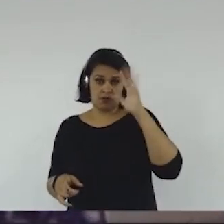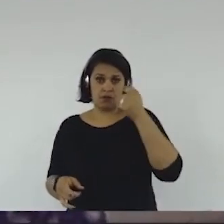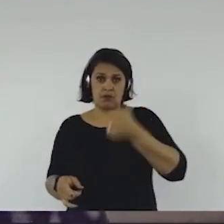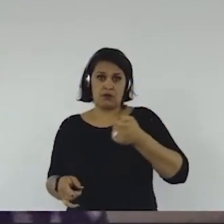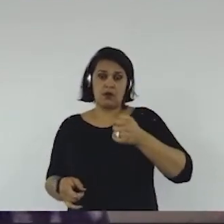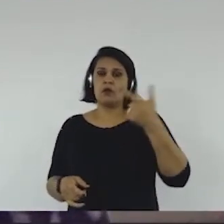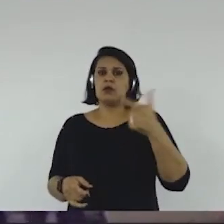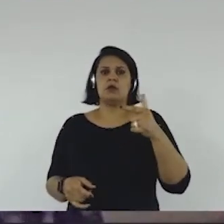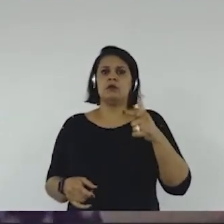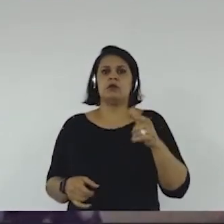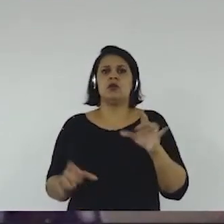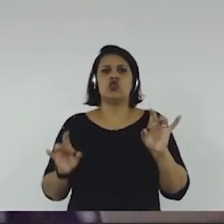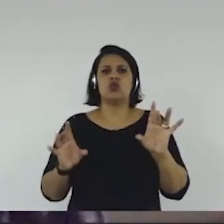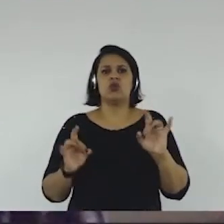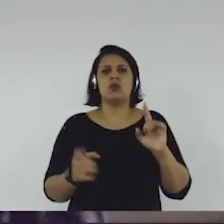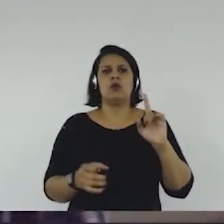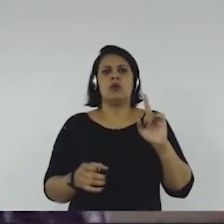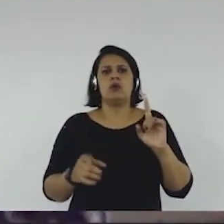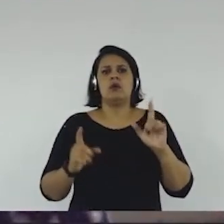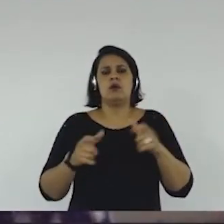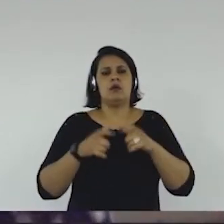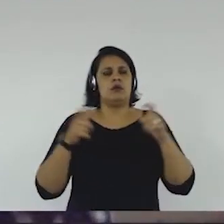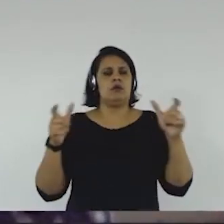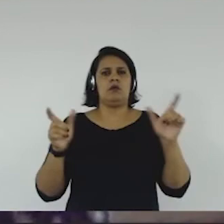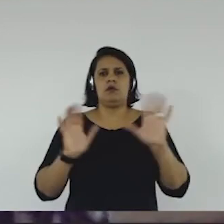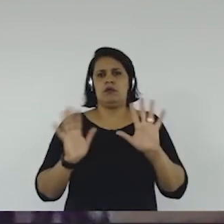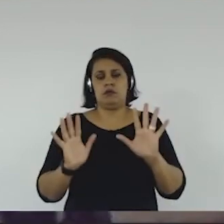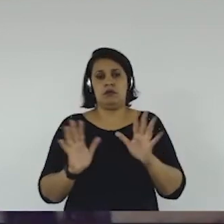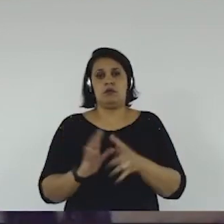apelação, são casos muito grandes.